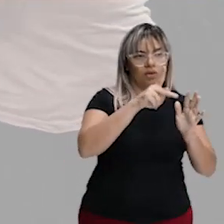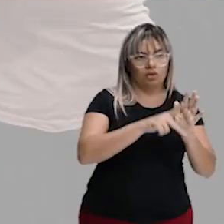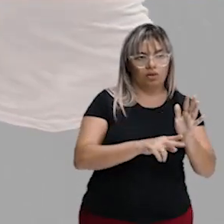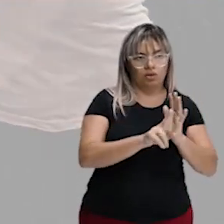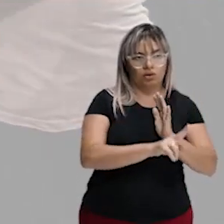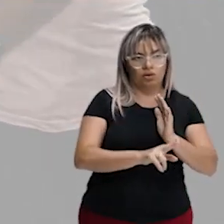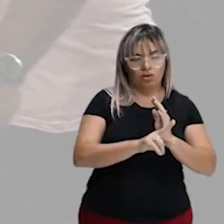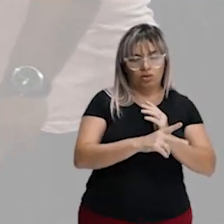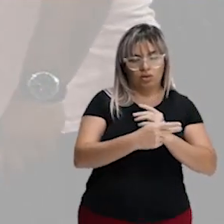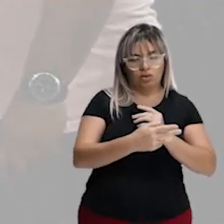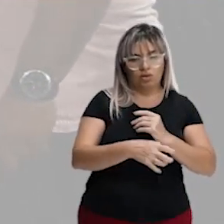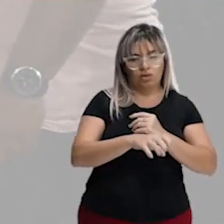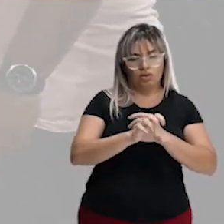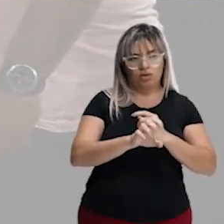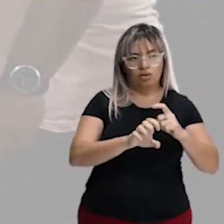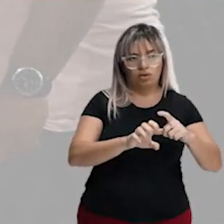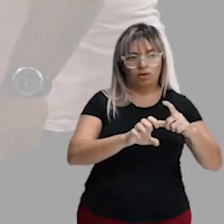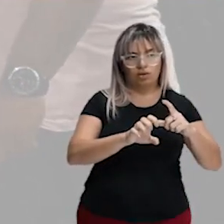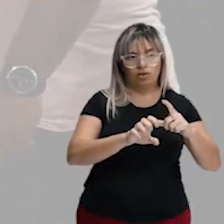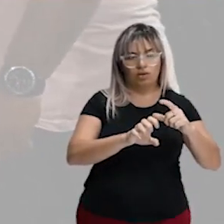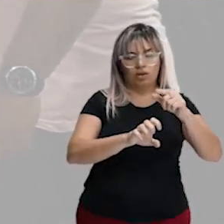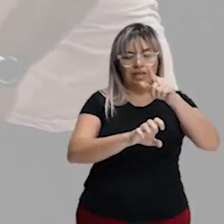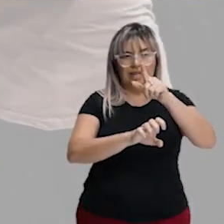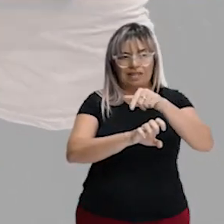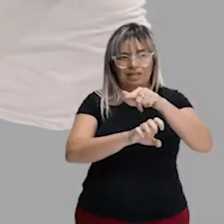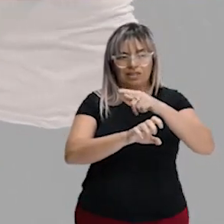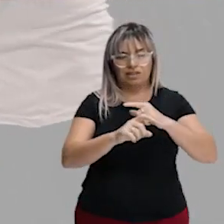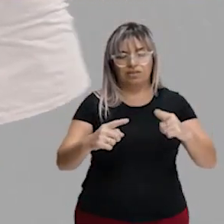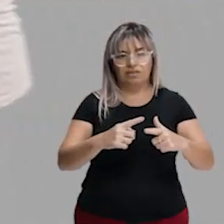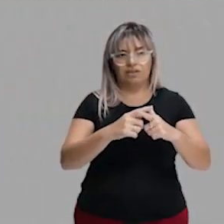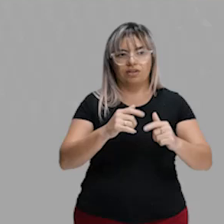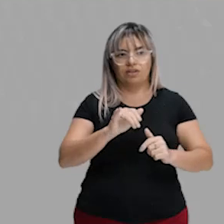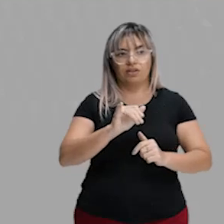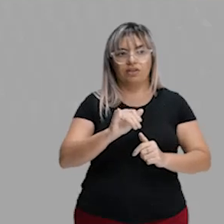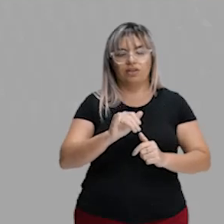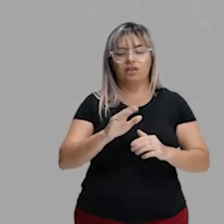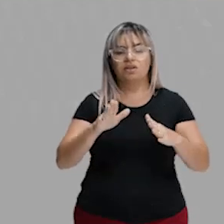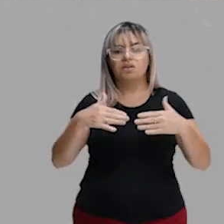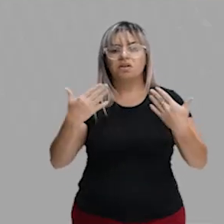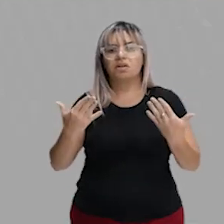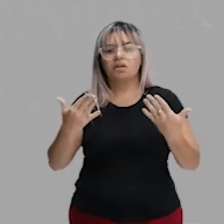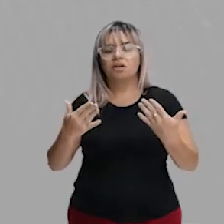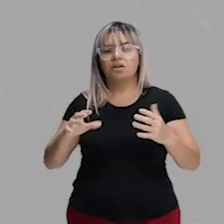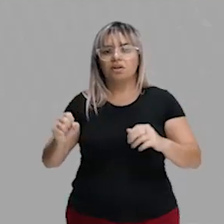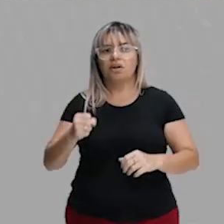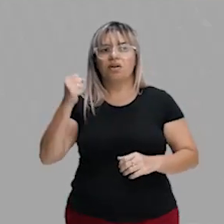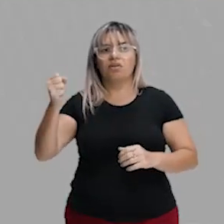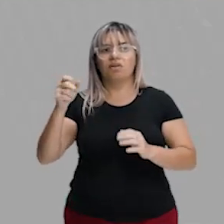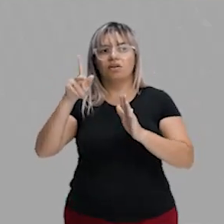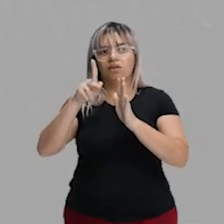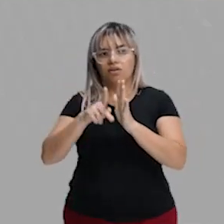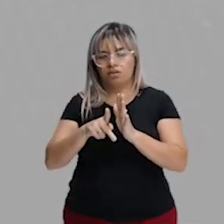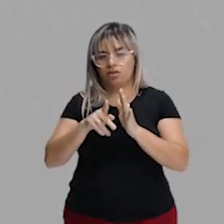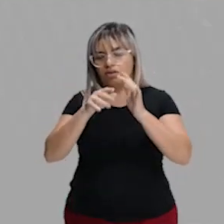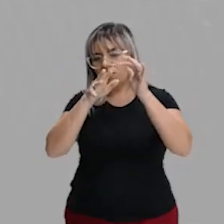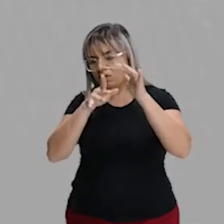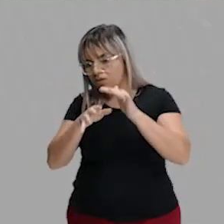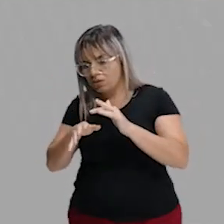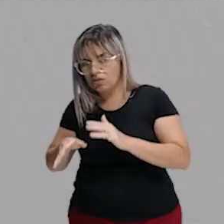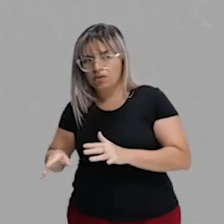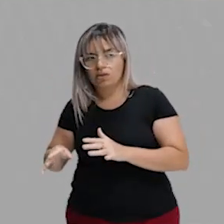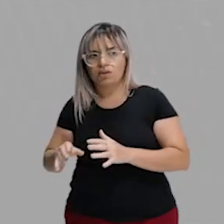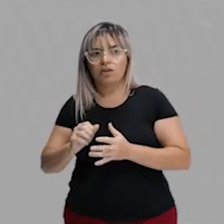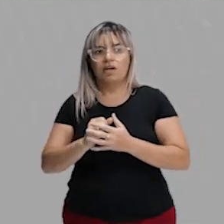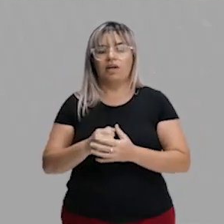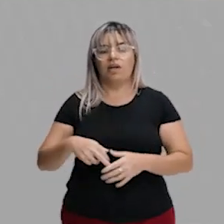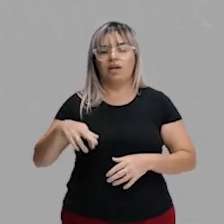potência dissipada? É o R' vezes I ao quadrado. Tá ok? Então essa foi a